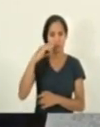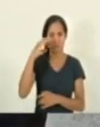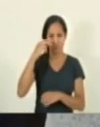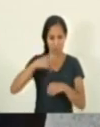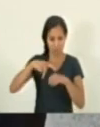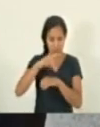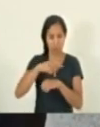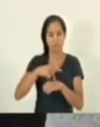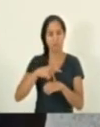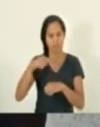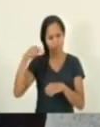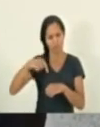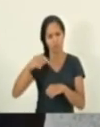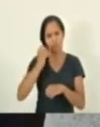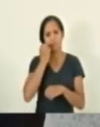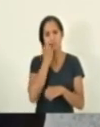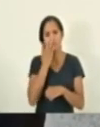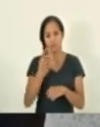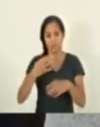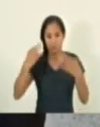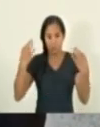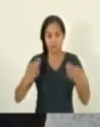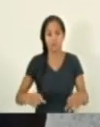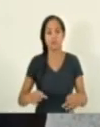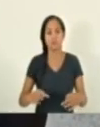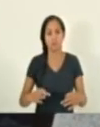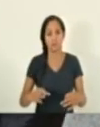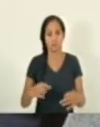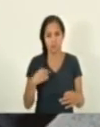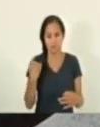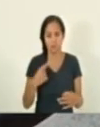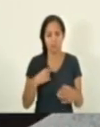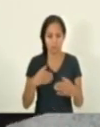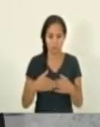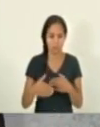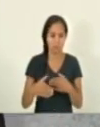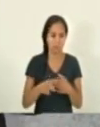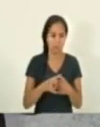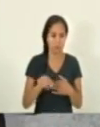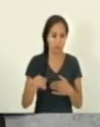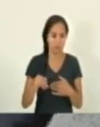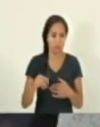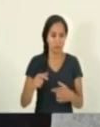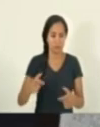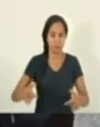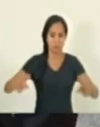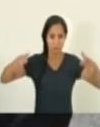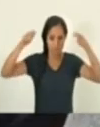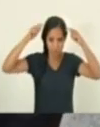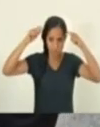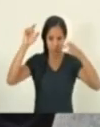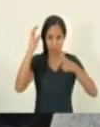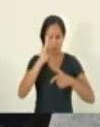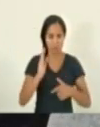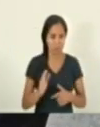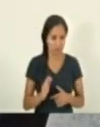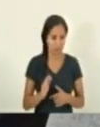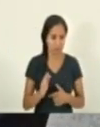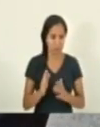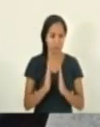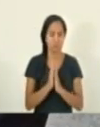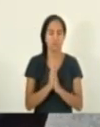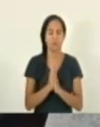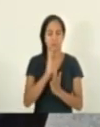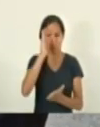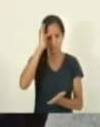deputado Marcelo Santos, que nós vamos ter em breve mais um santo brasileiro que, com fé em Deus, vai